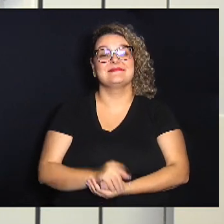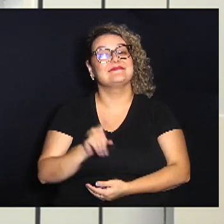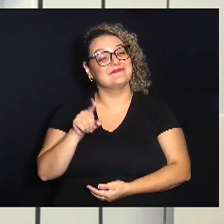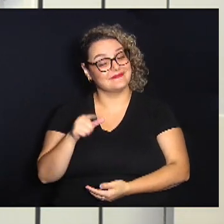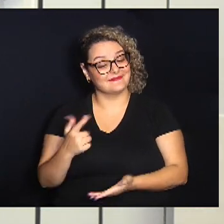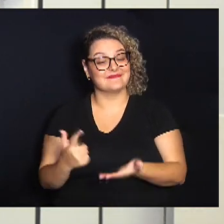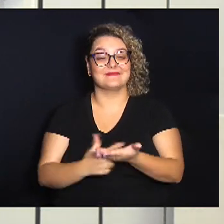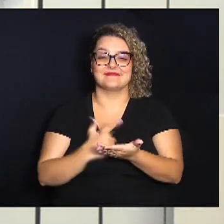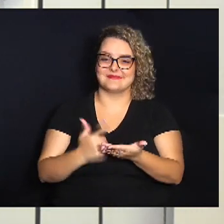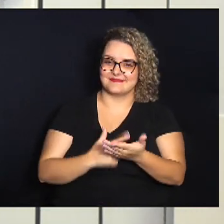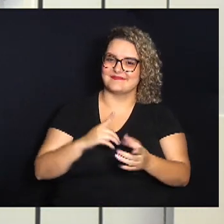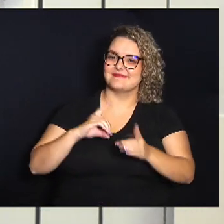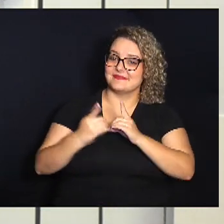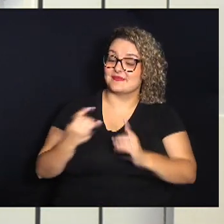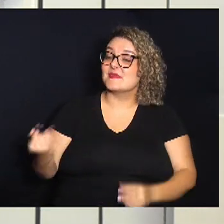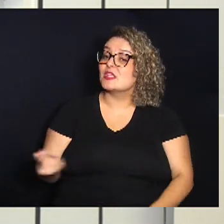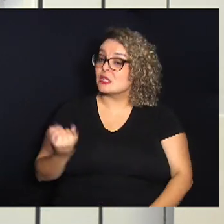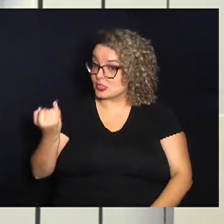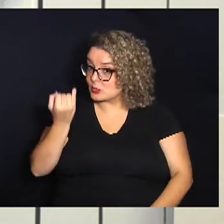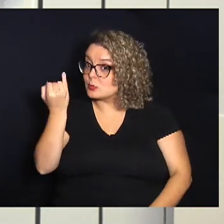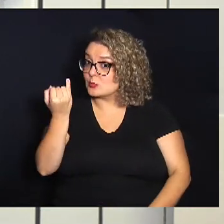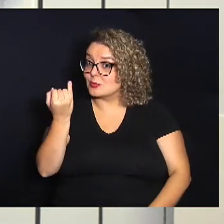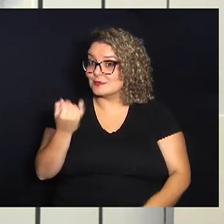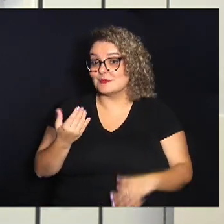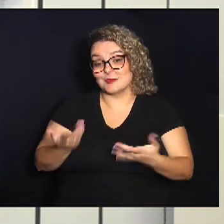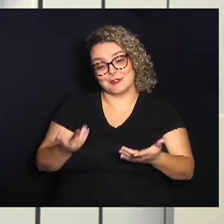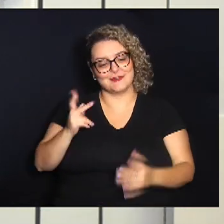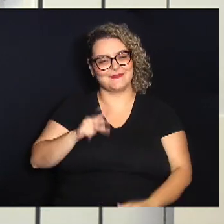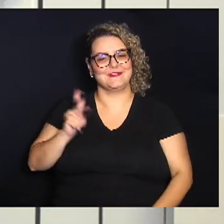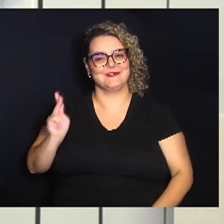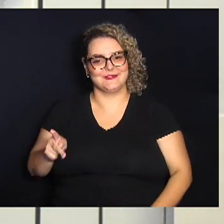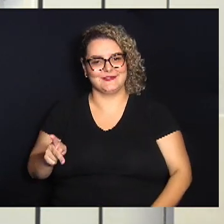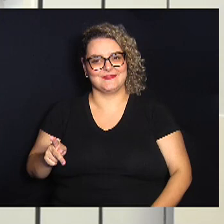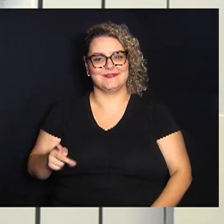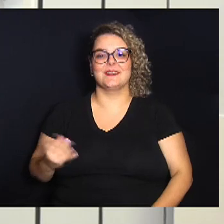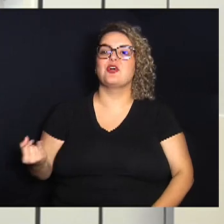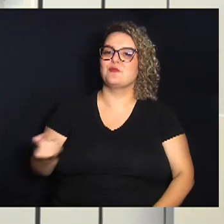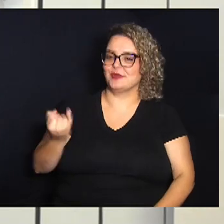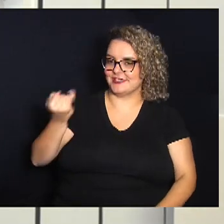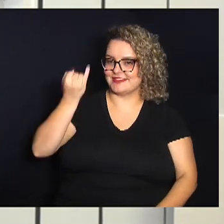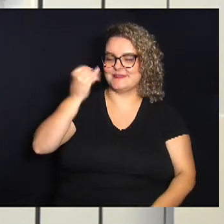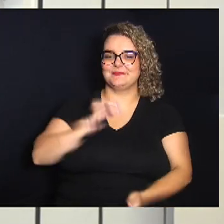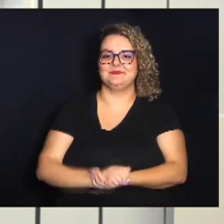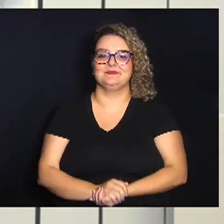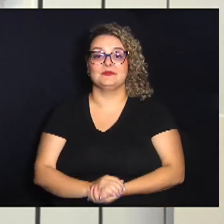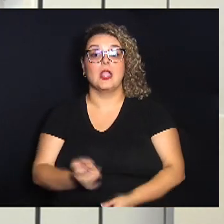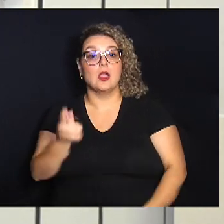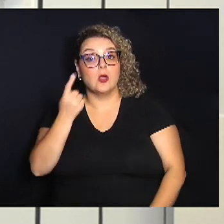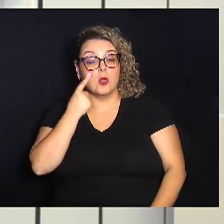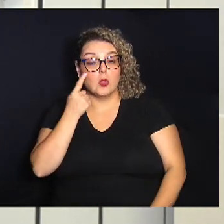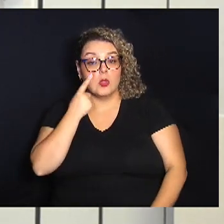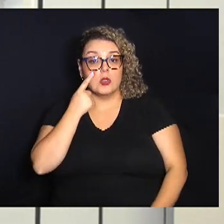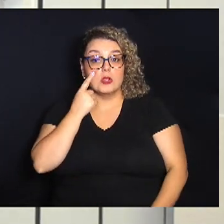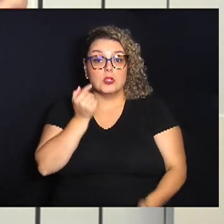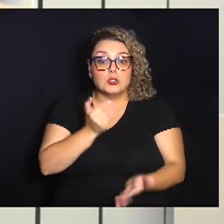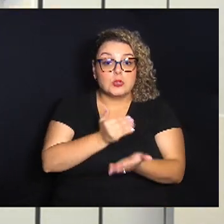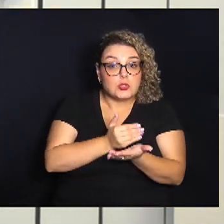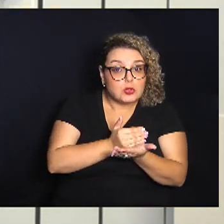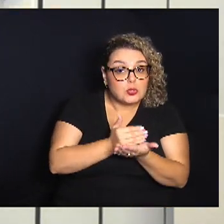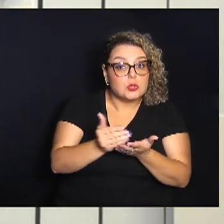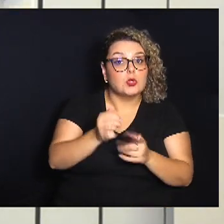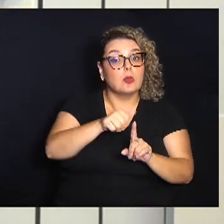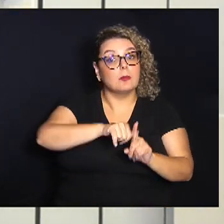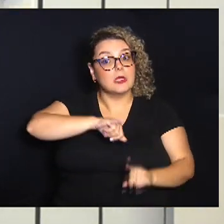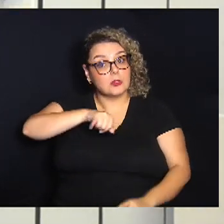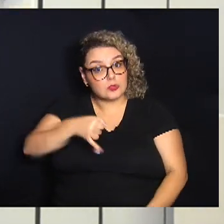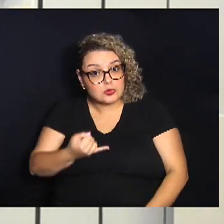Livros didáticos importantíssimos e os professores são fundamentais. Olha só, desde o início de